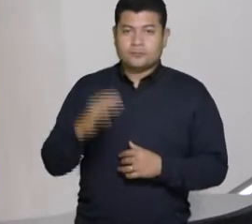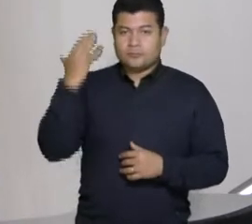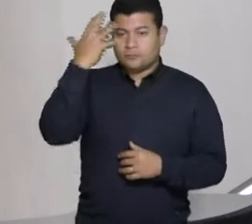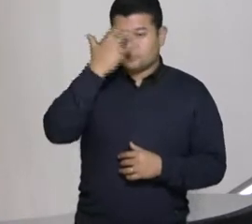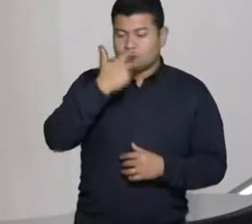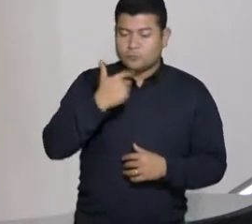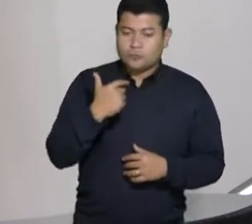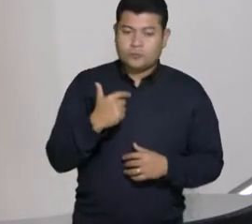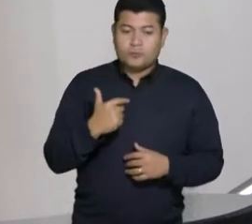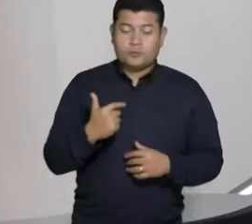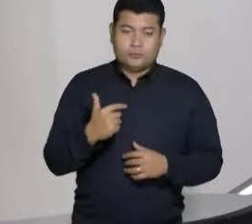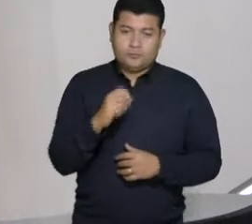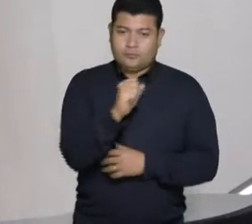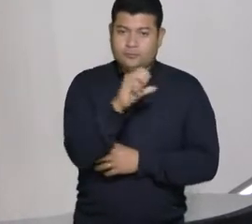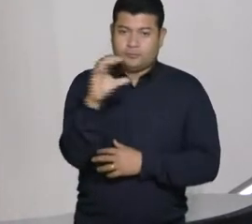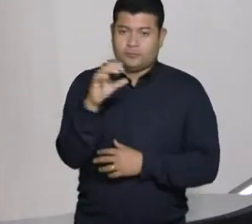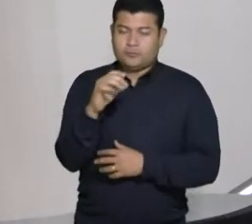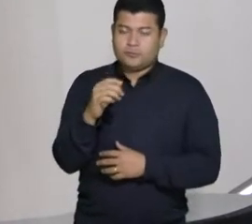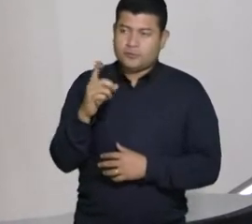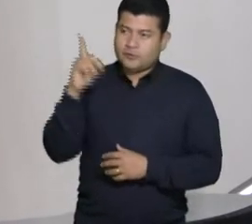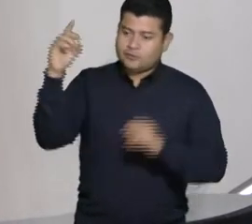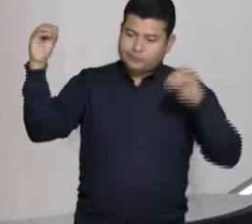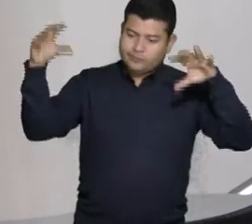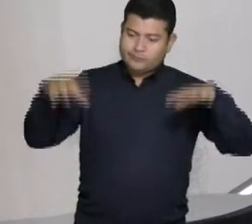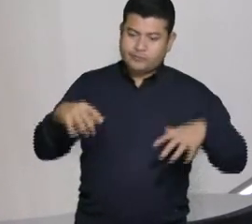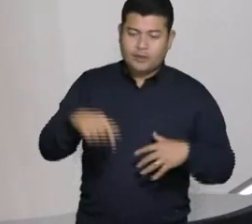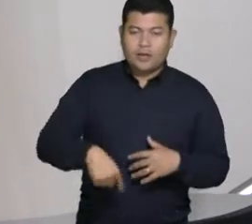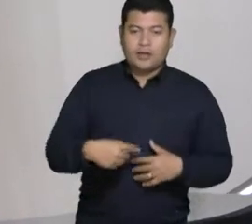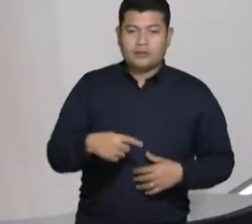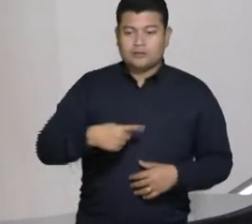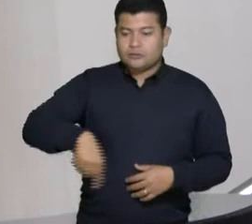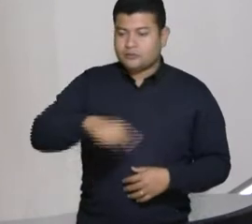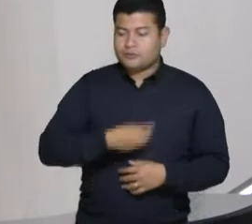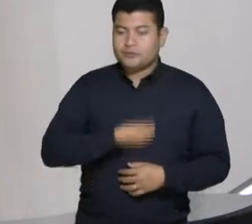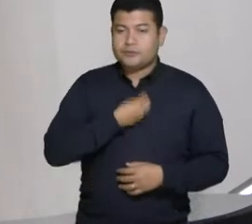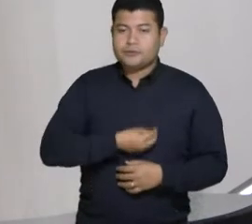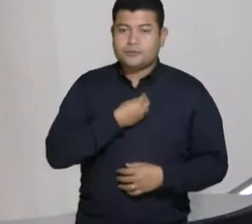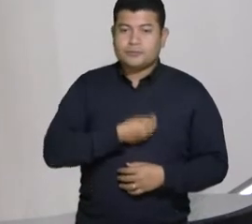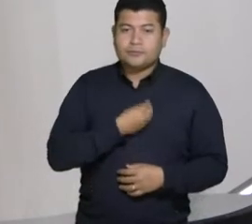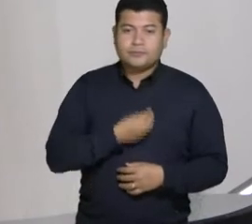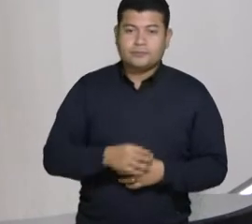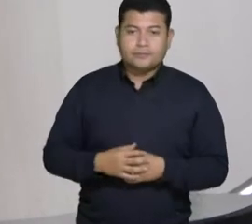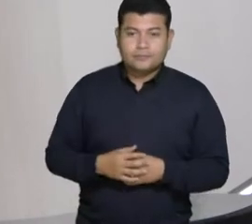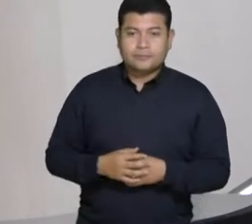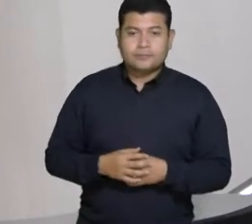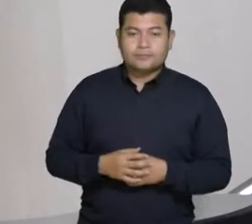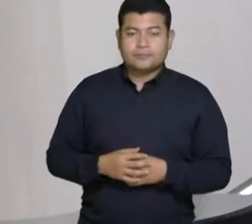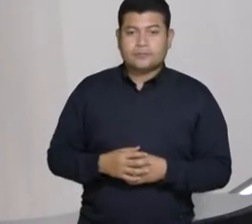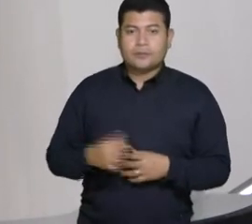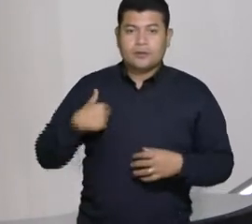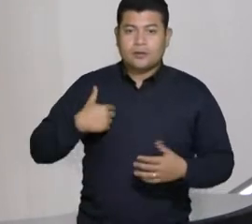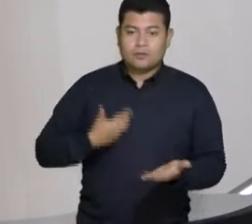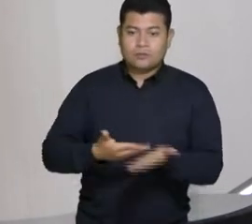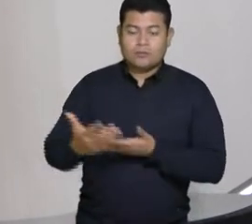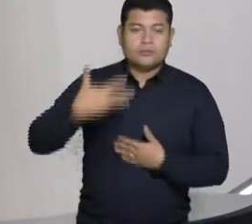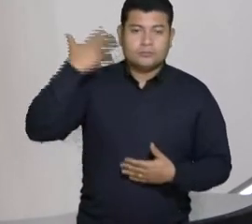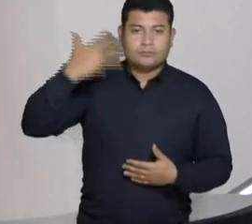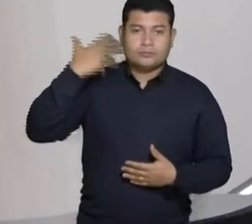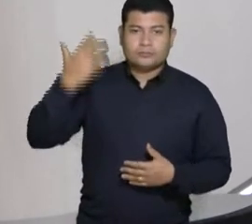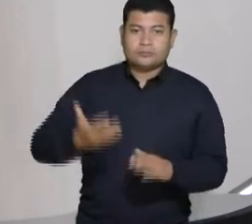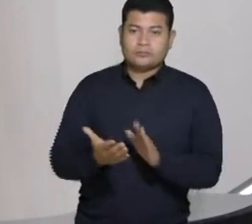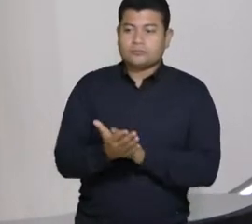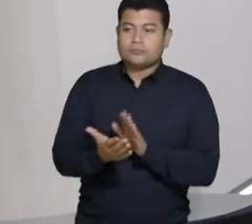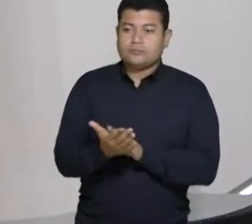abençoado por viver no estado como este maravilhoso senhor presidente quero começar o pronunciamento hoje